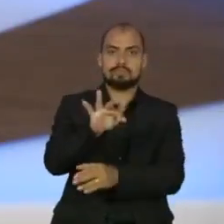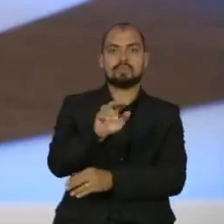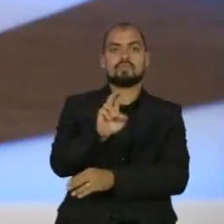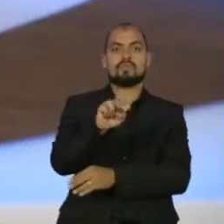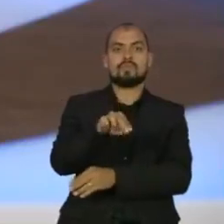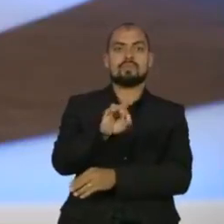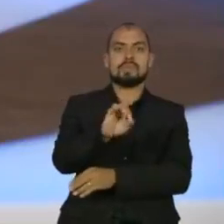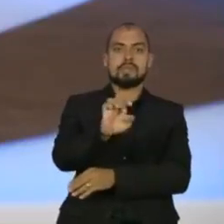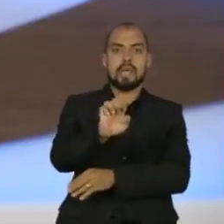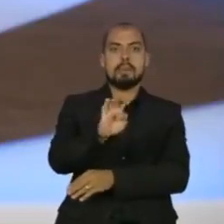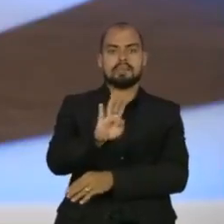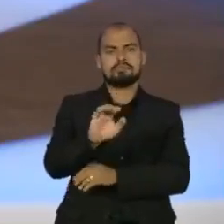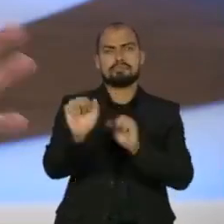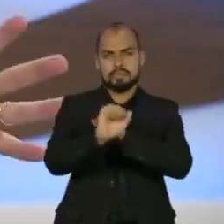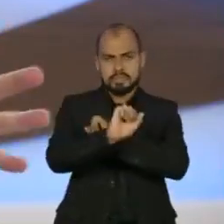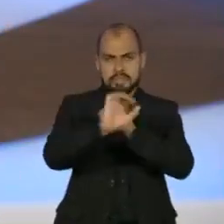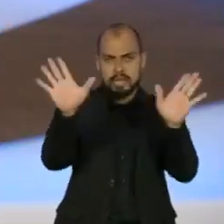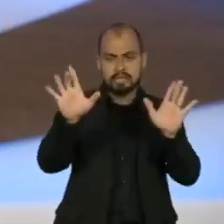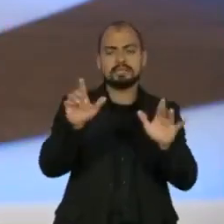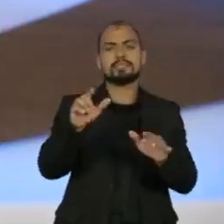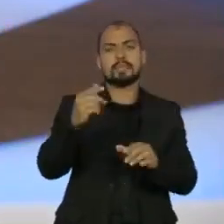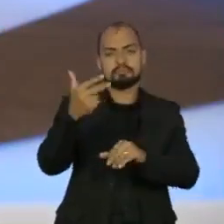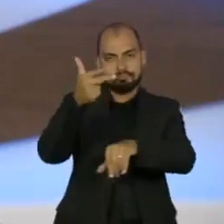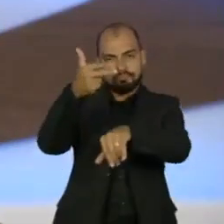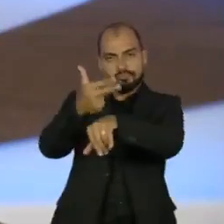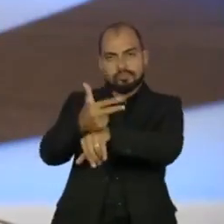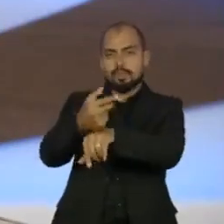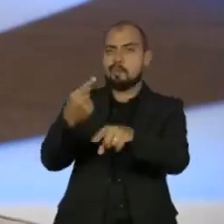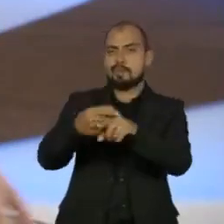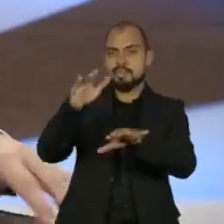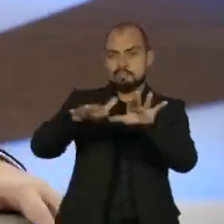fundeb só para deixar claro esse registro porque senão leva um puxão de orelha